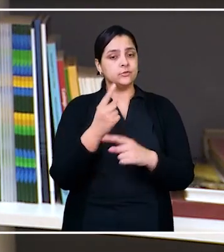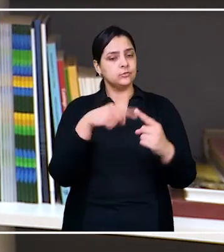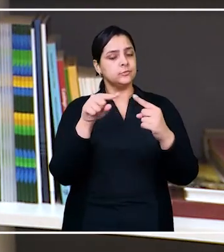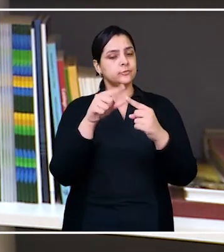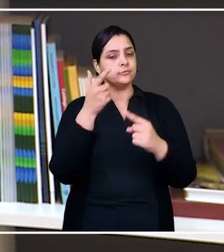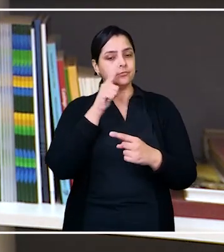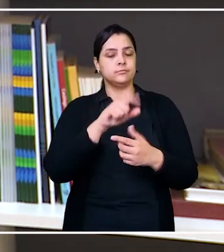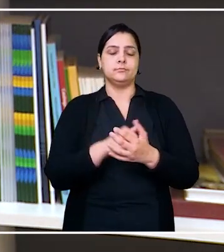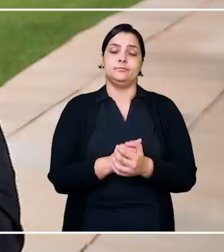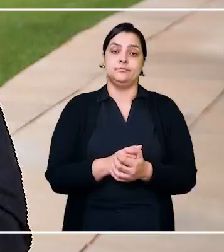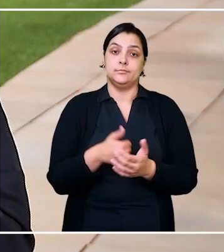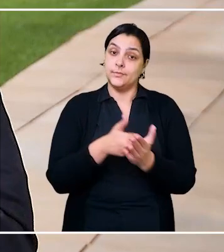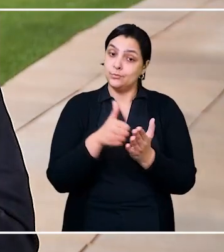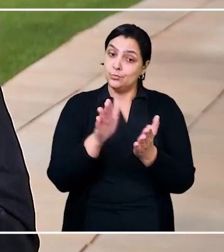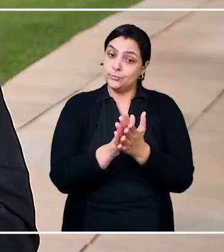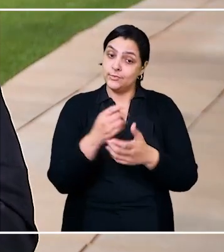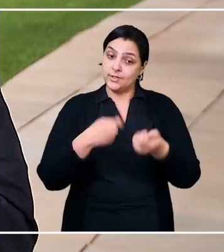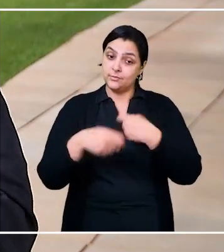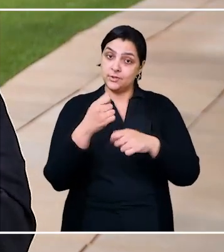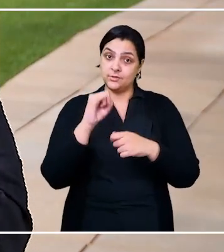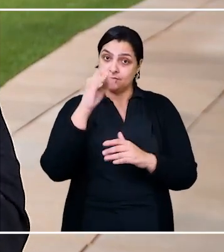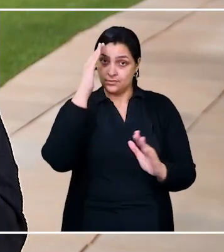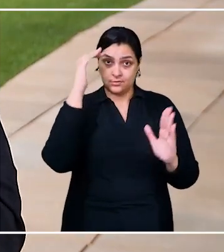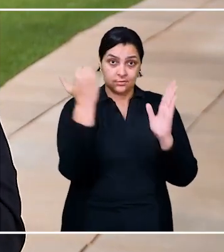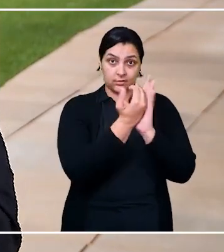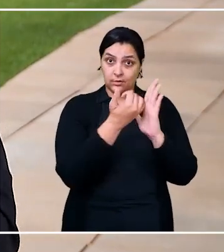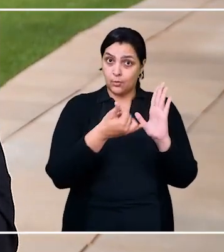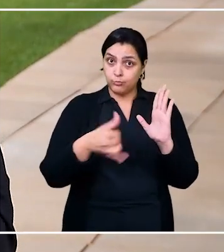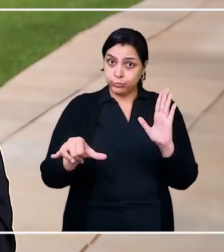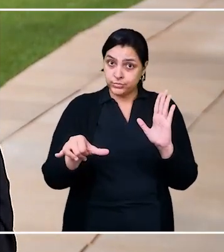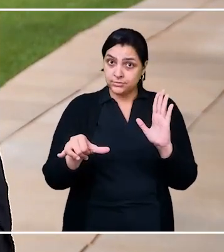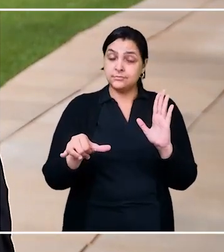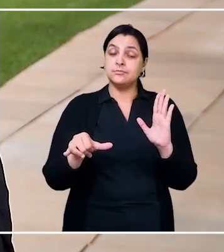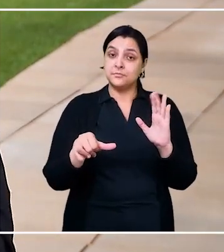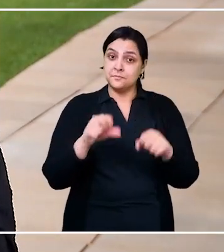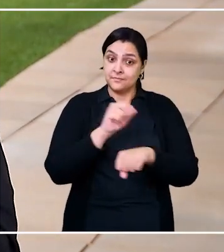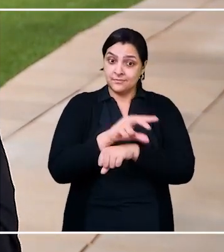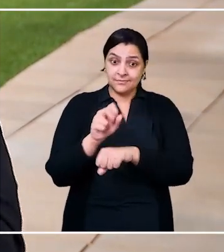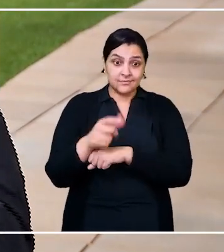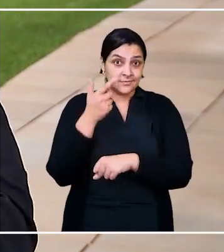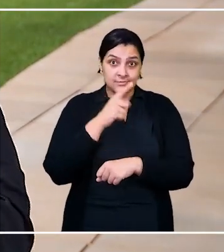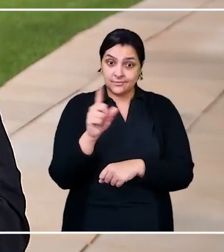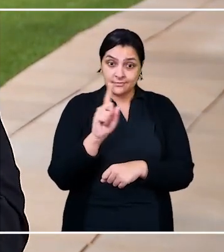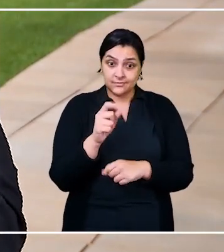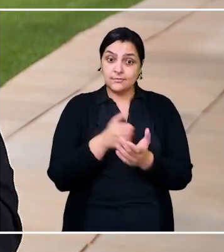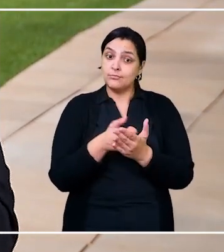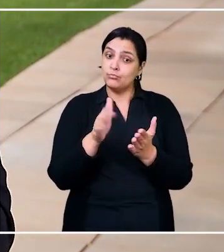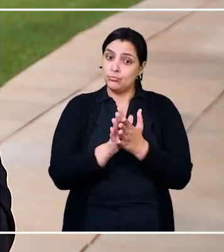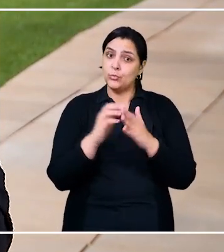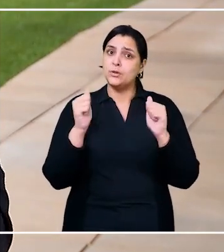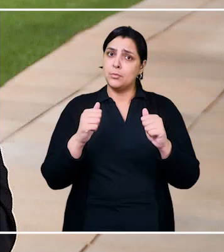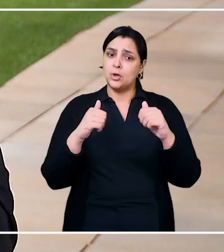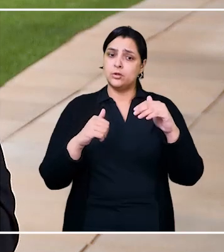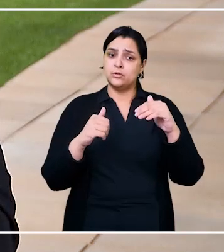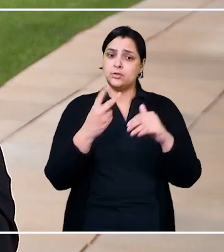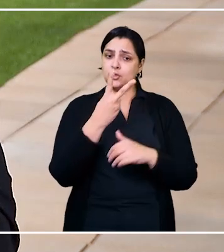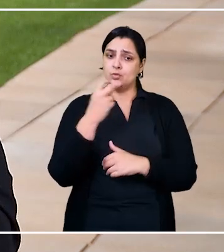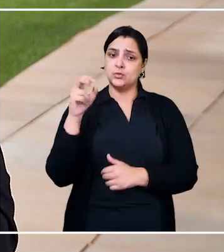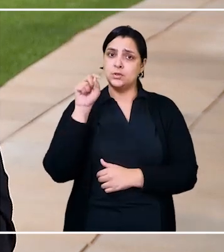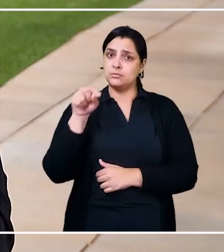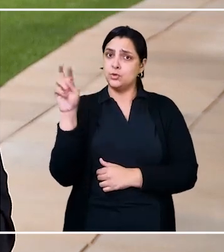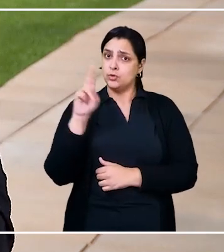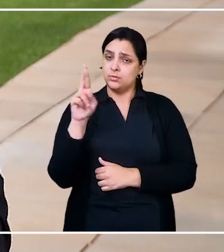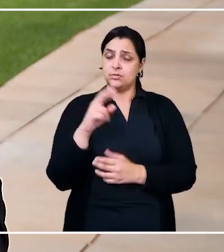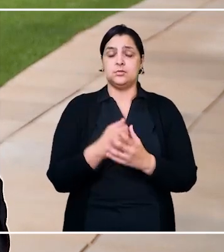para que a gente cumpre a nossa missão né as multas administrativas pelo descumprimento da reserva de vagas para pessoas com deficiência podem passar